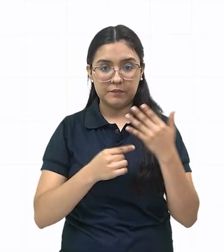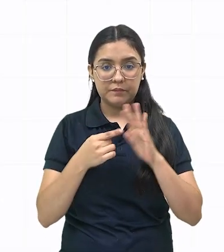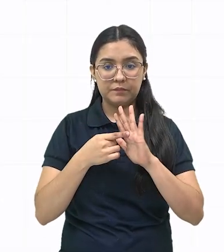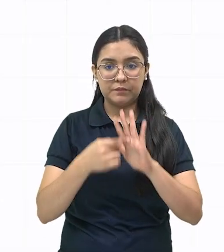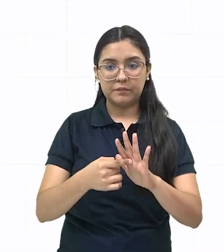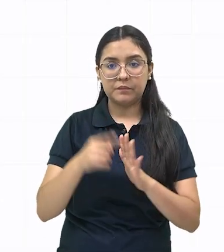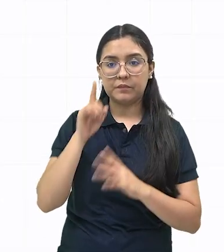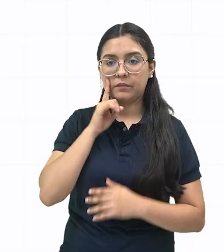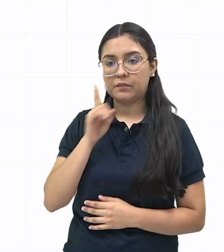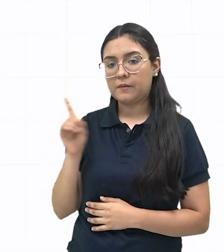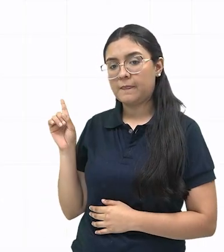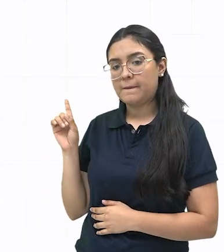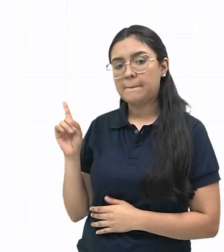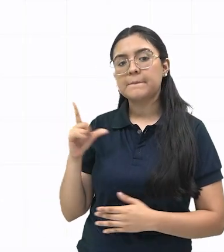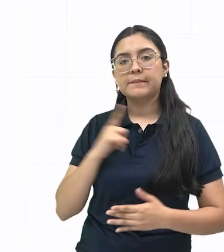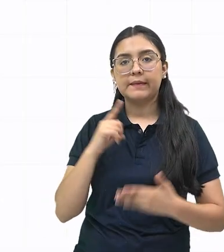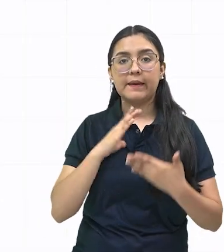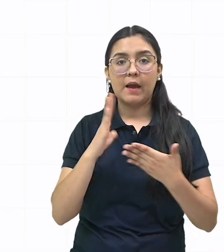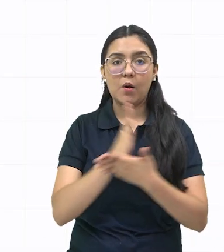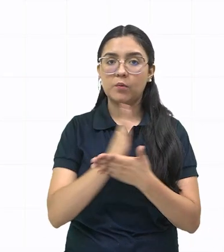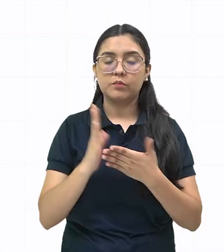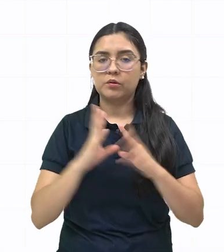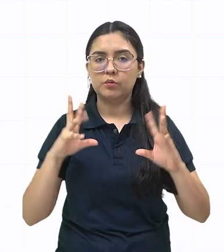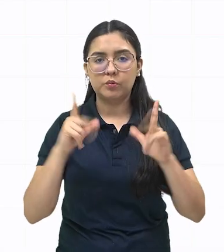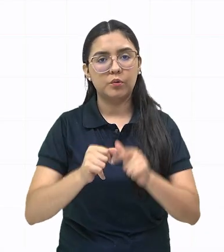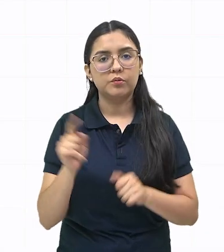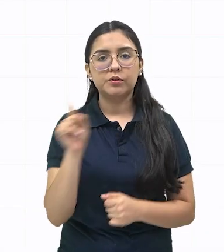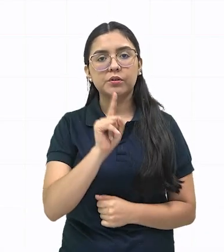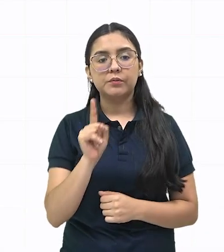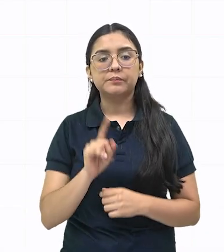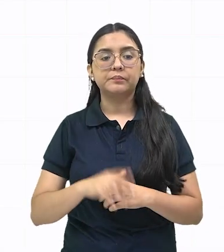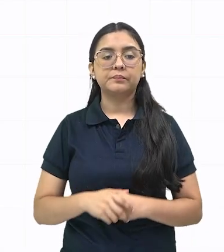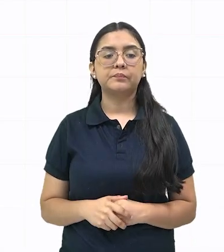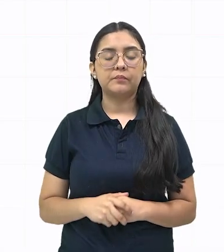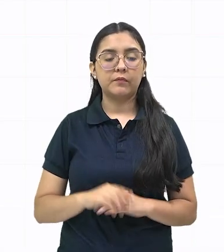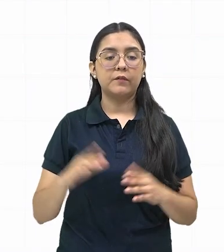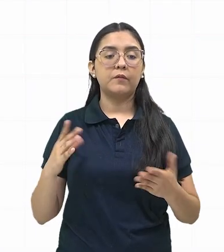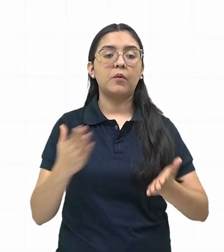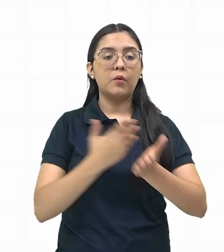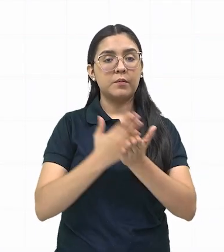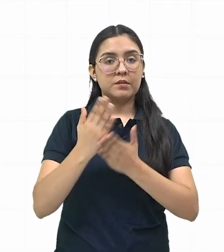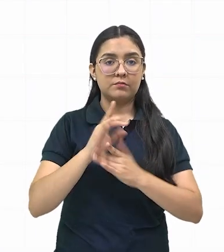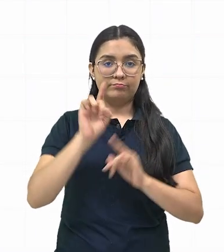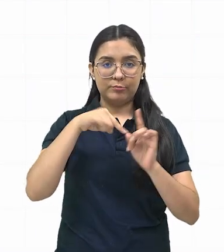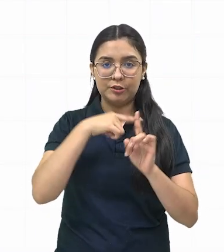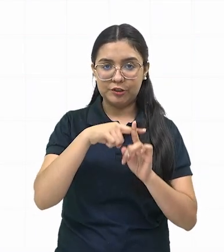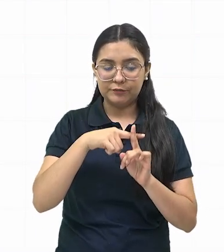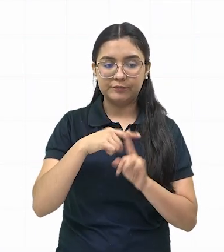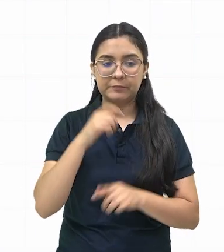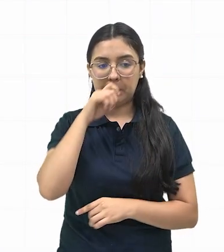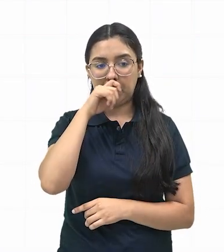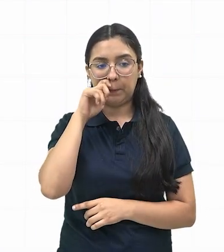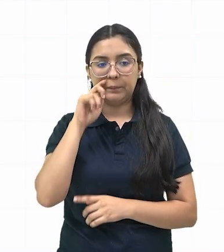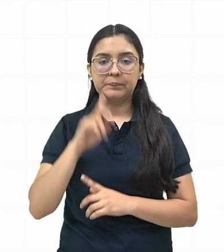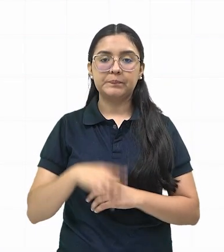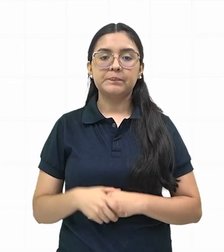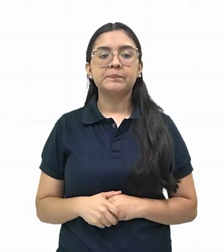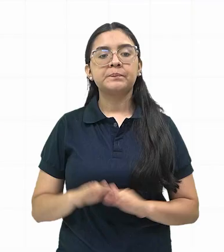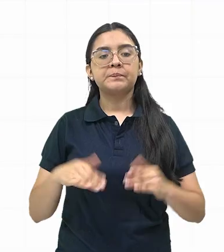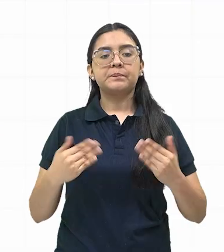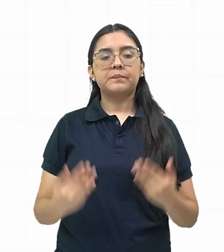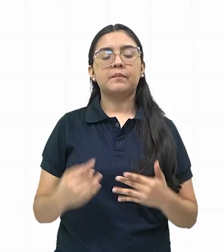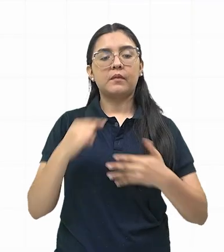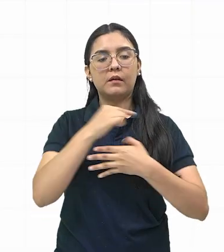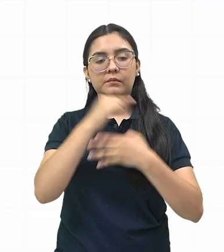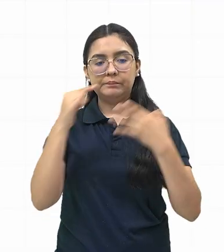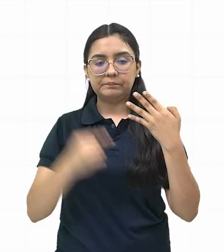Na realidade, nós temos aqui alguns, não estão todos, né? Vamos começar com os pontos positivos. Bem, entre os